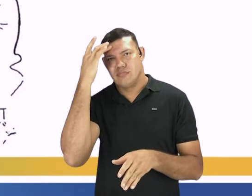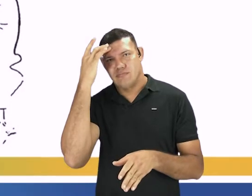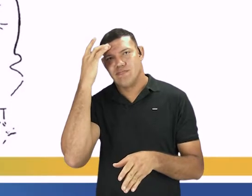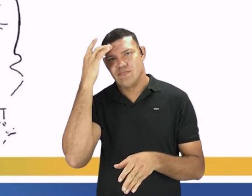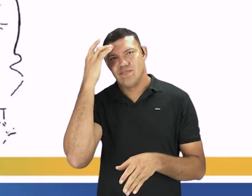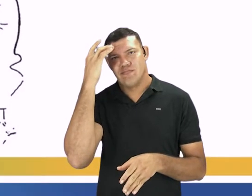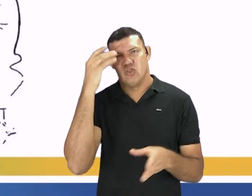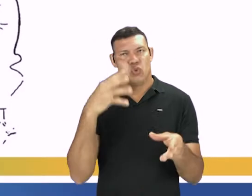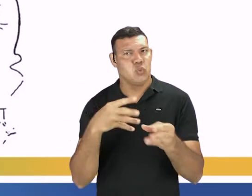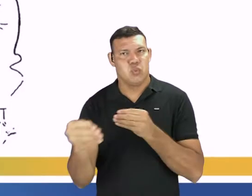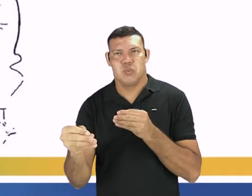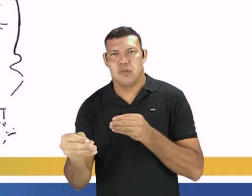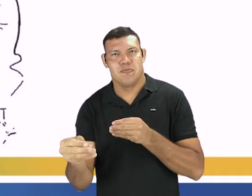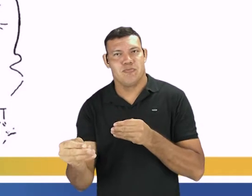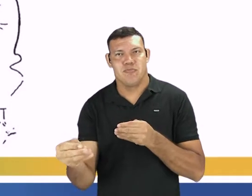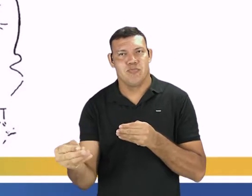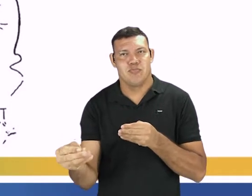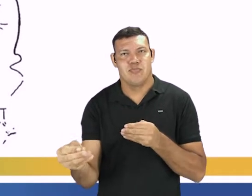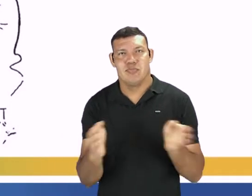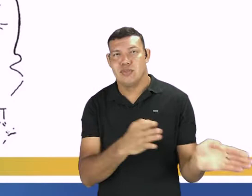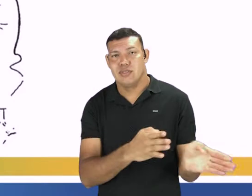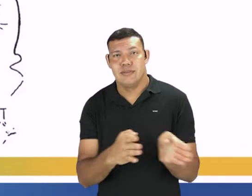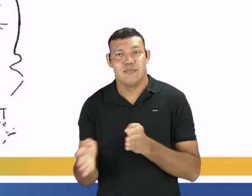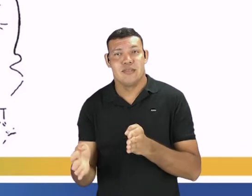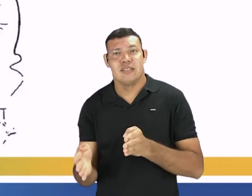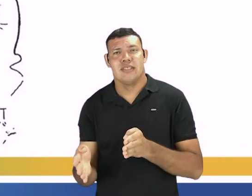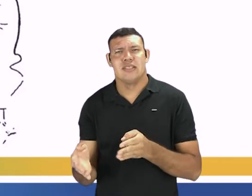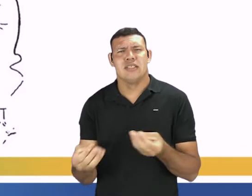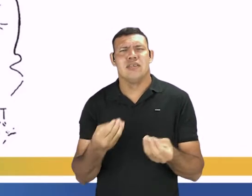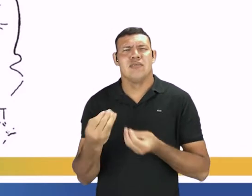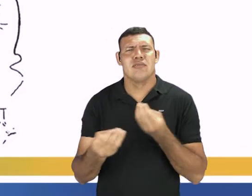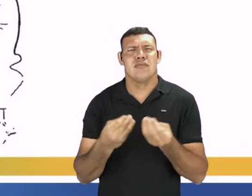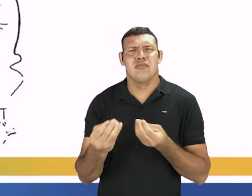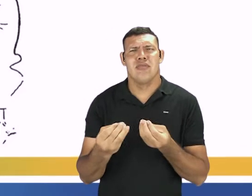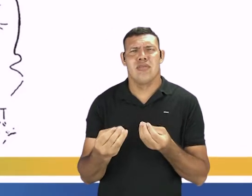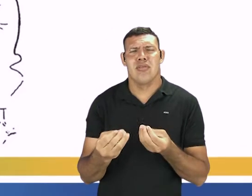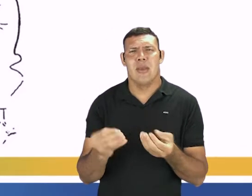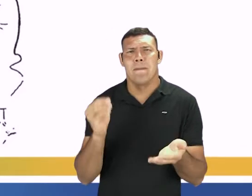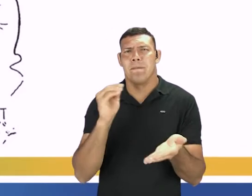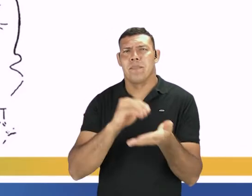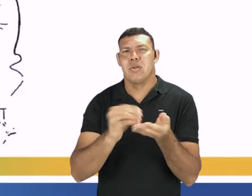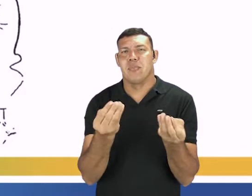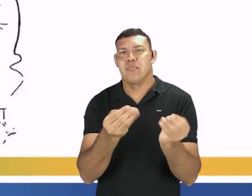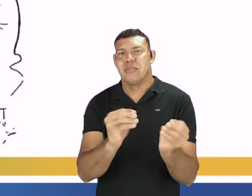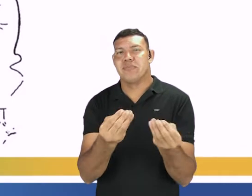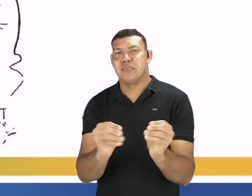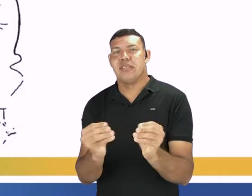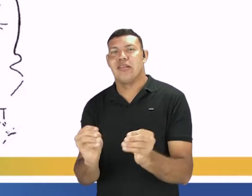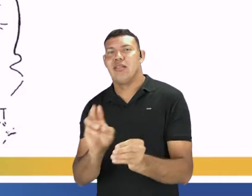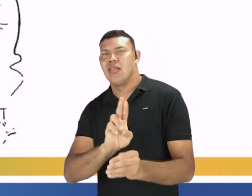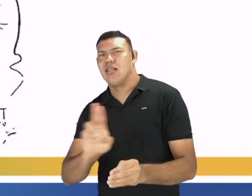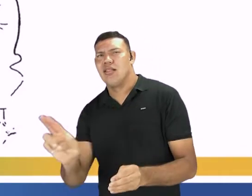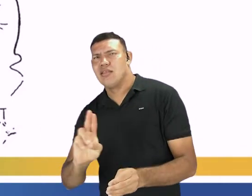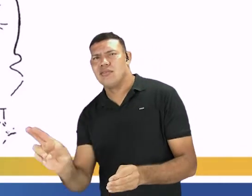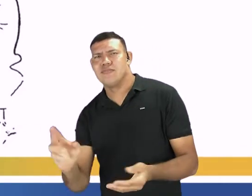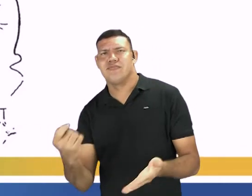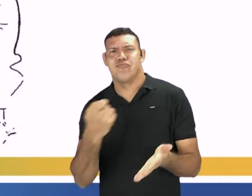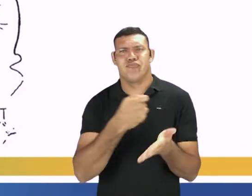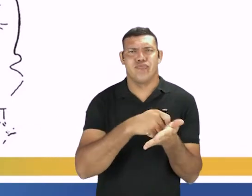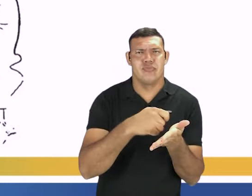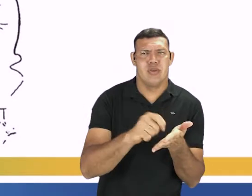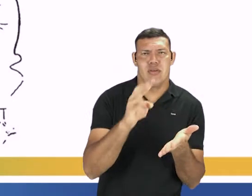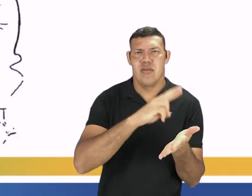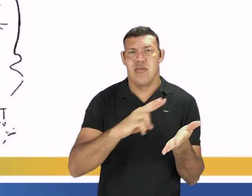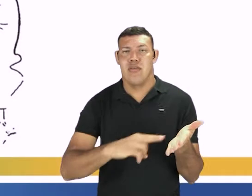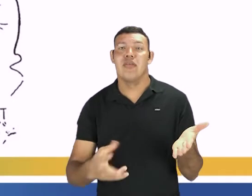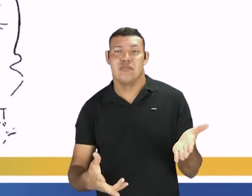também é conhecida aí nesse período porque as pessoas começam a colocar nome de pessoas que já morreram, pessoas que não sabem escrever nem ler,